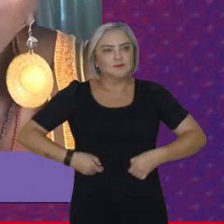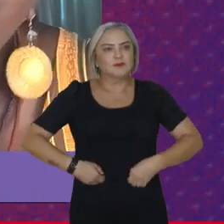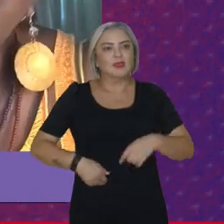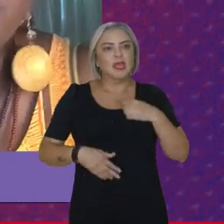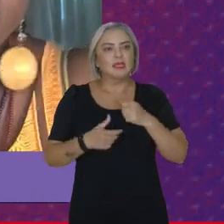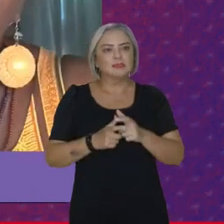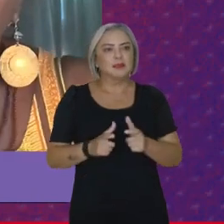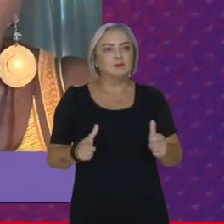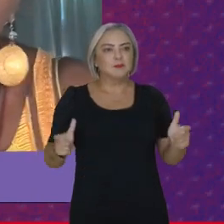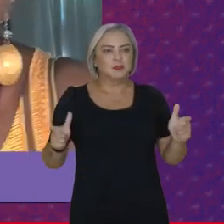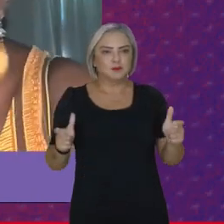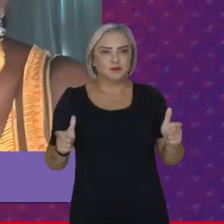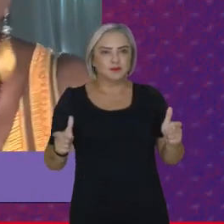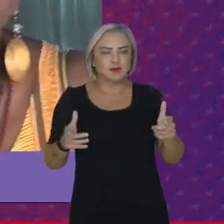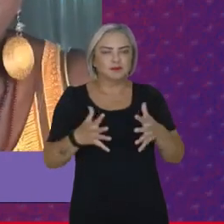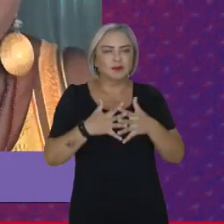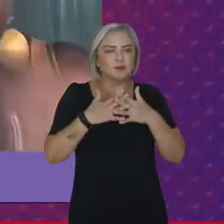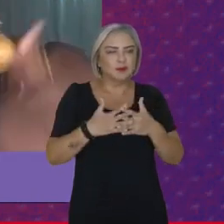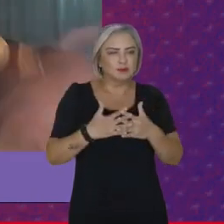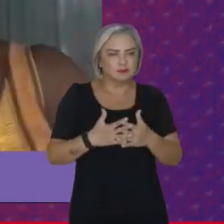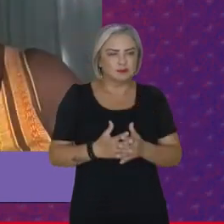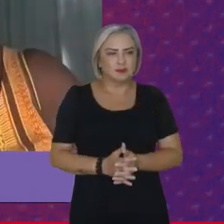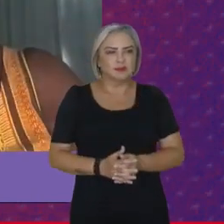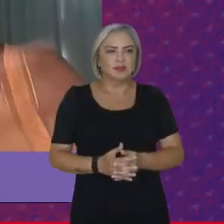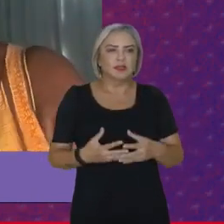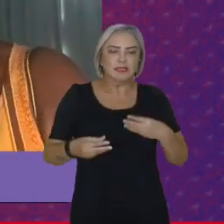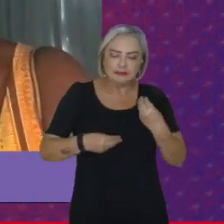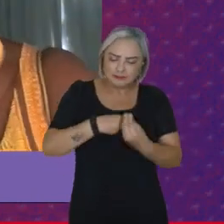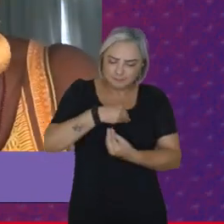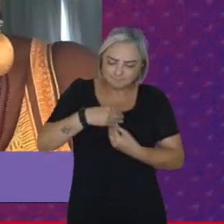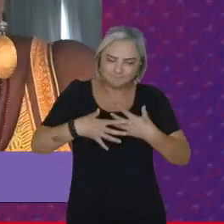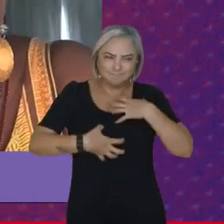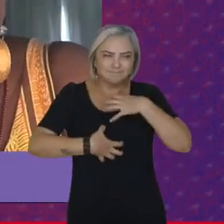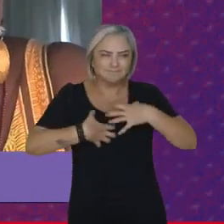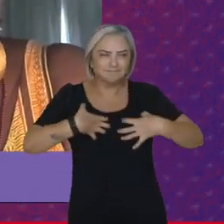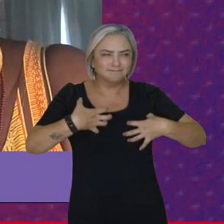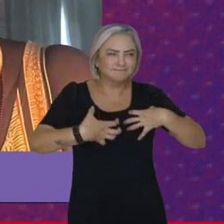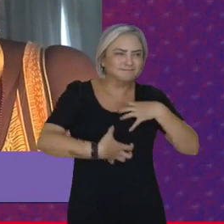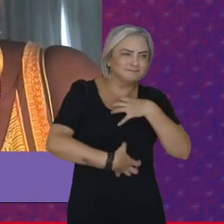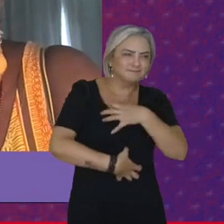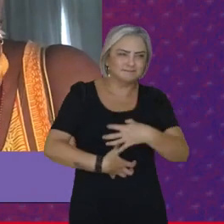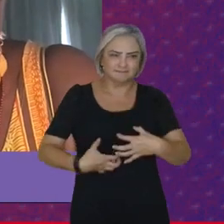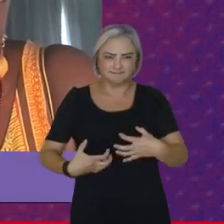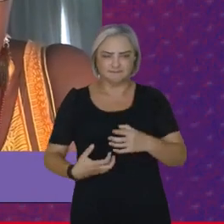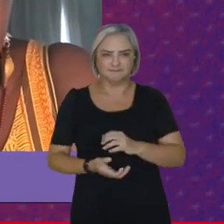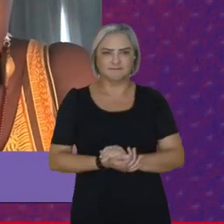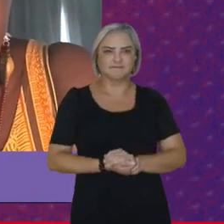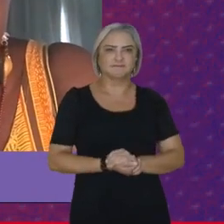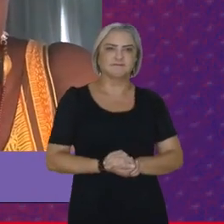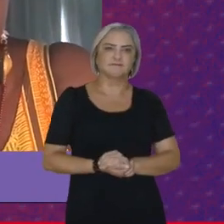essa amplitude, essa complexidade, que mexe conosco mesmo.